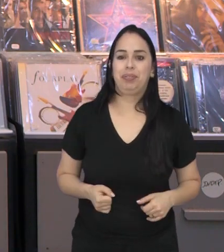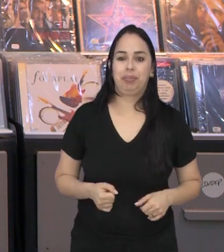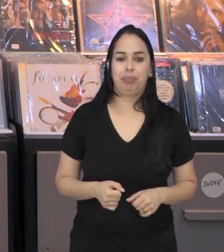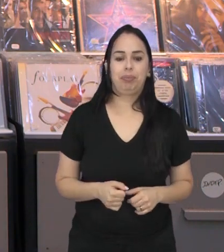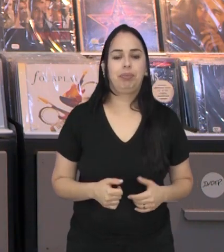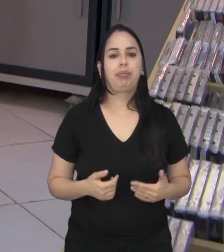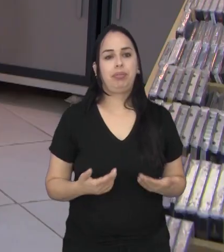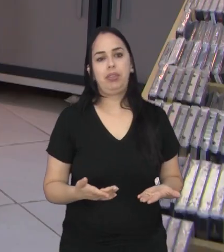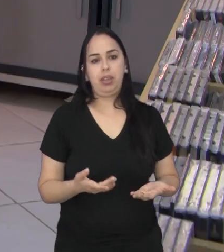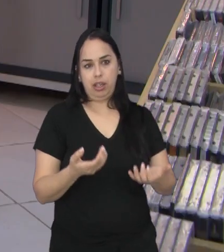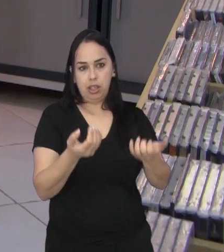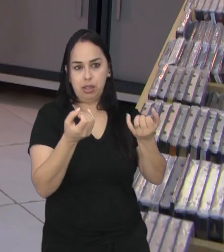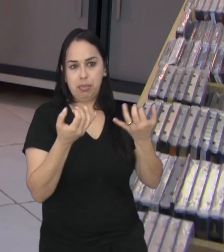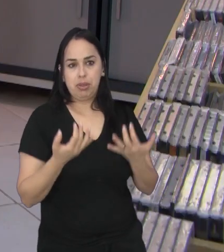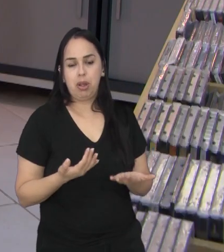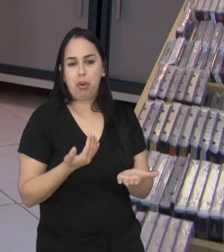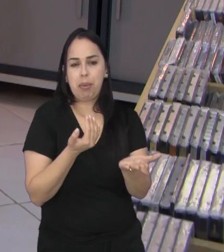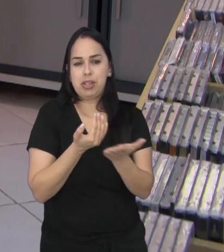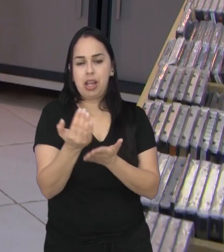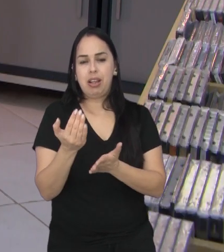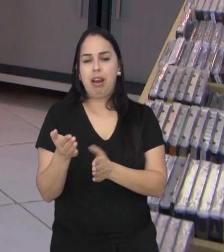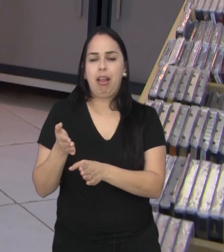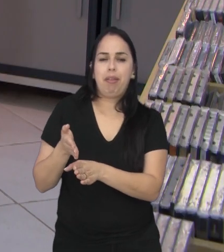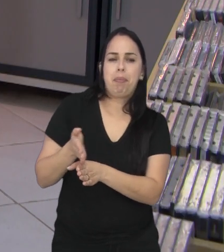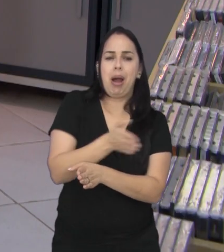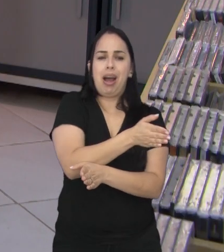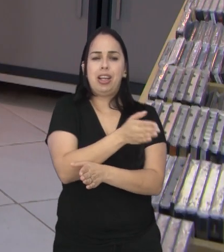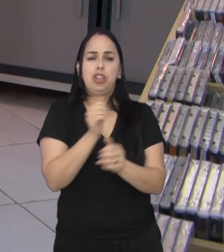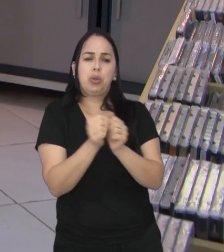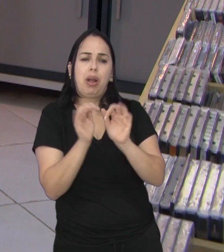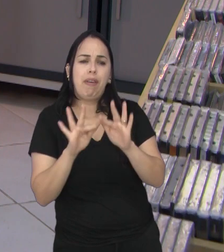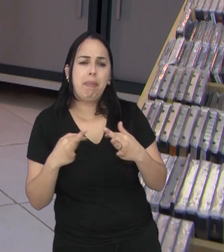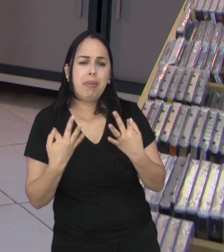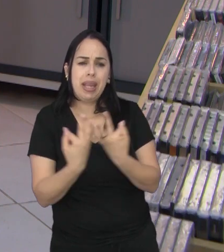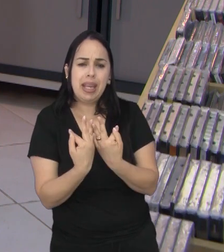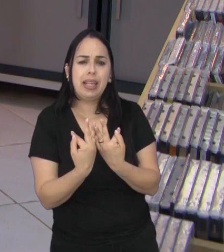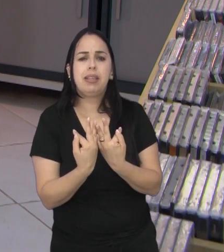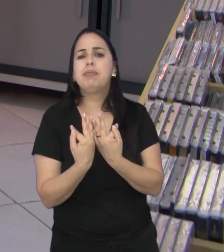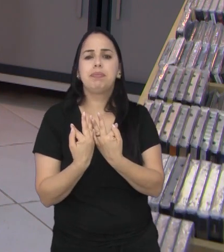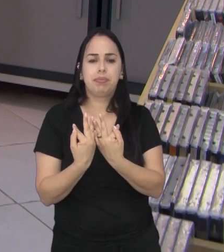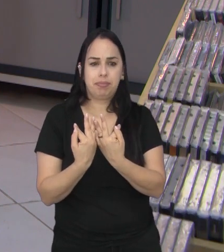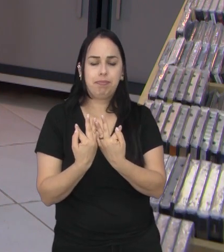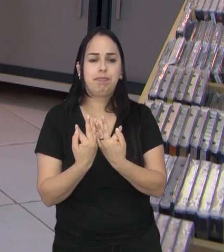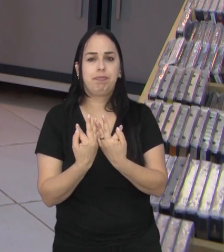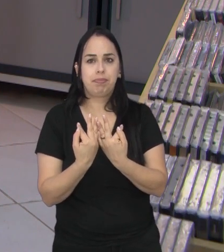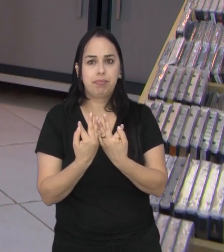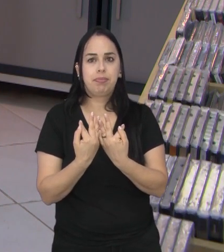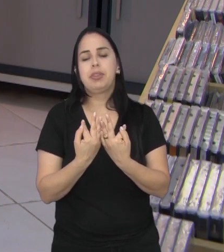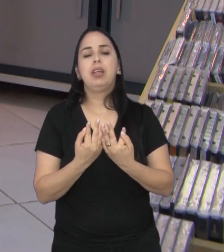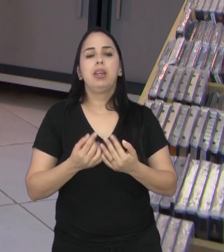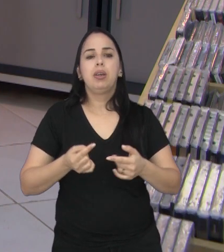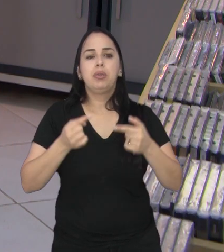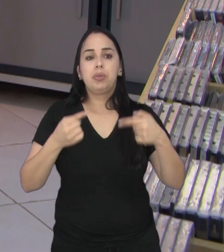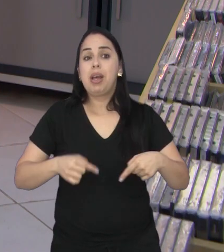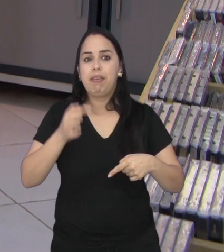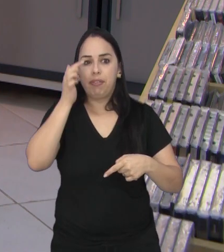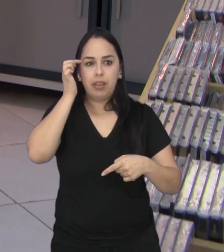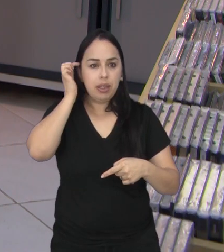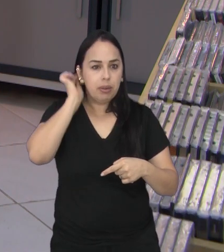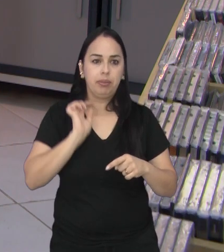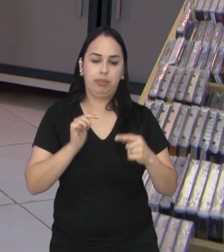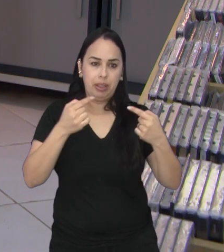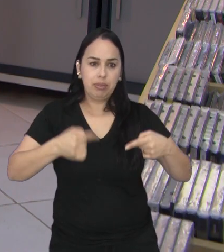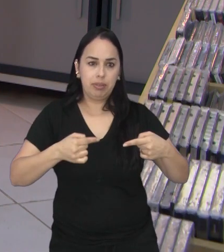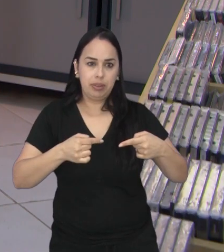muita luta. Melissa, começou a falar, né, lá no começo, com a sua família e tal, pelos desafios que você passou ali na